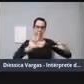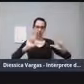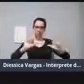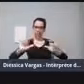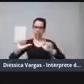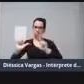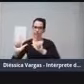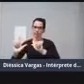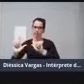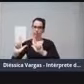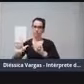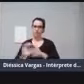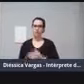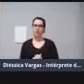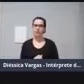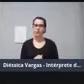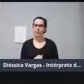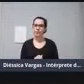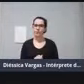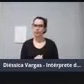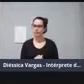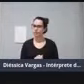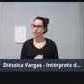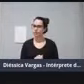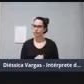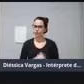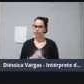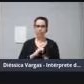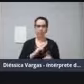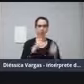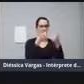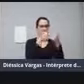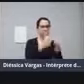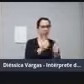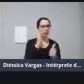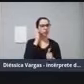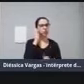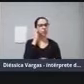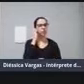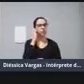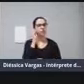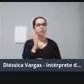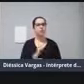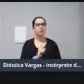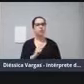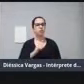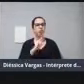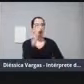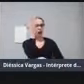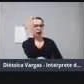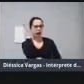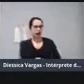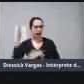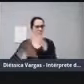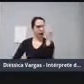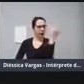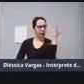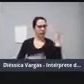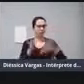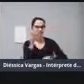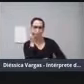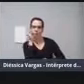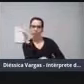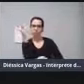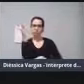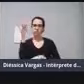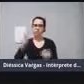representava um ecossistema. Então, ali a gente pode ver que tem um corpo da água desenhado, árvores, um arbusto com flores, dentre